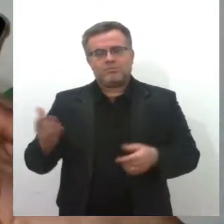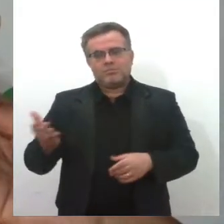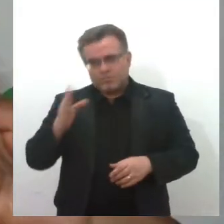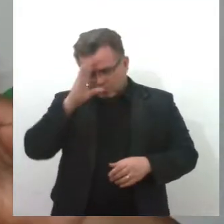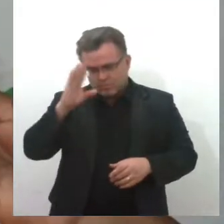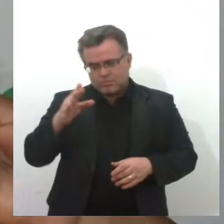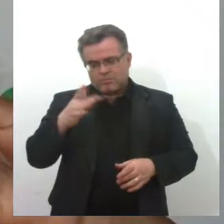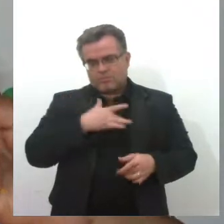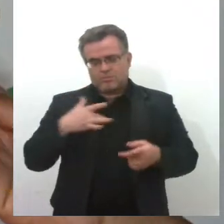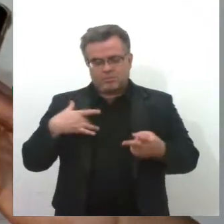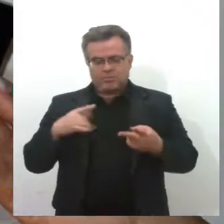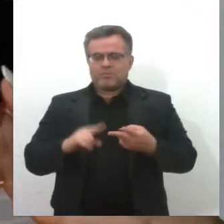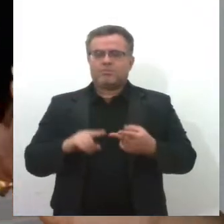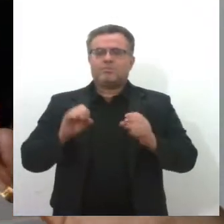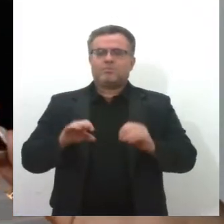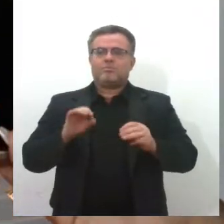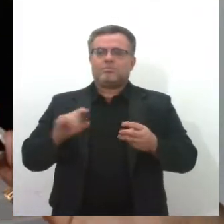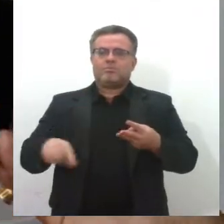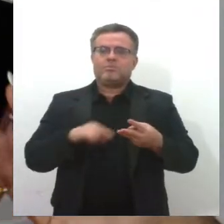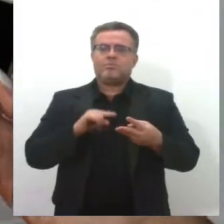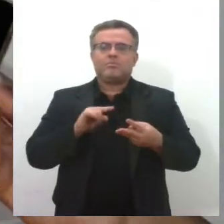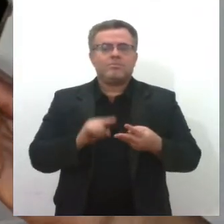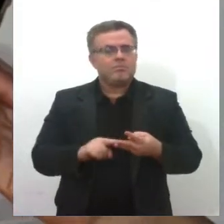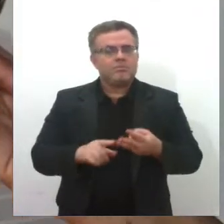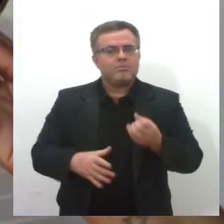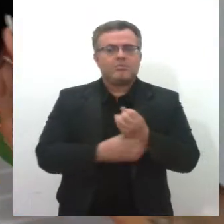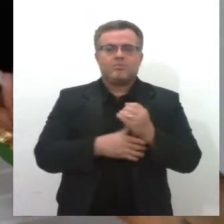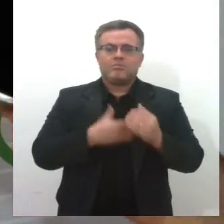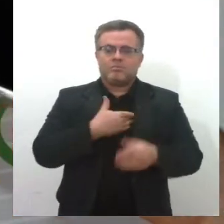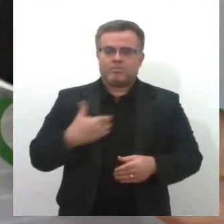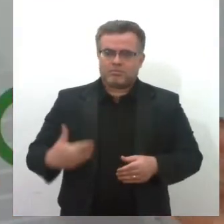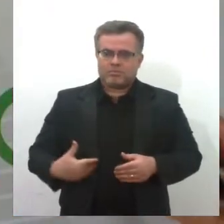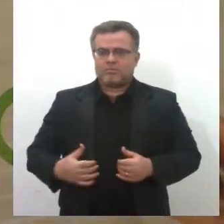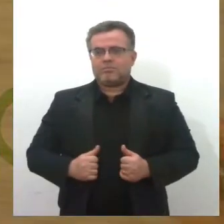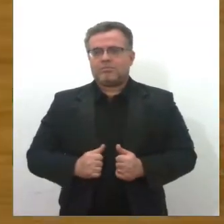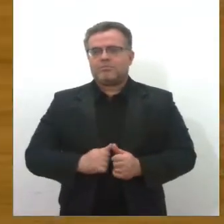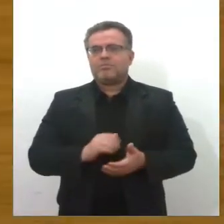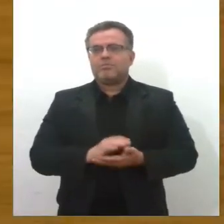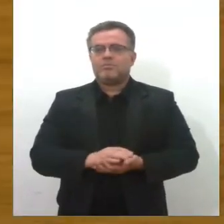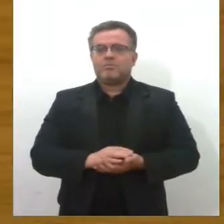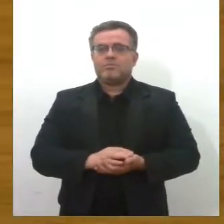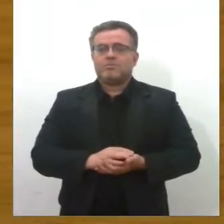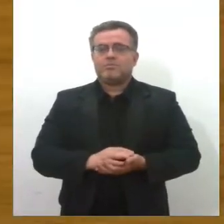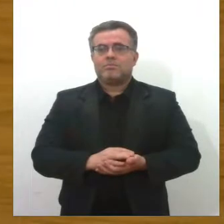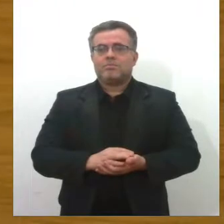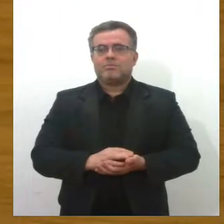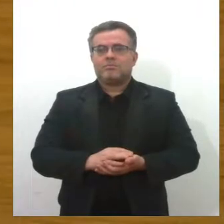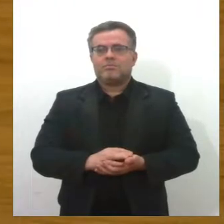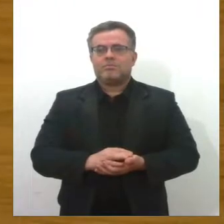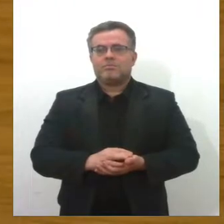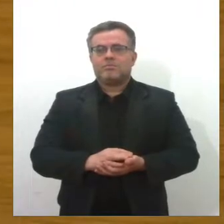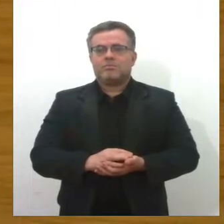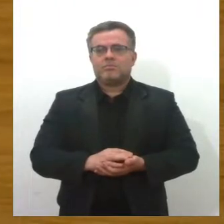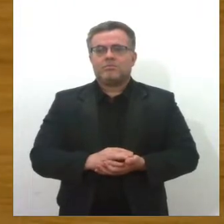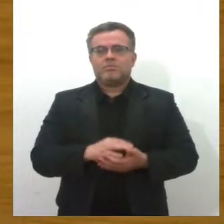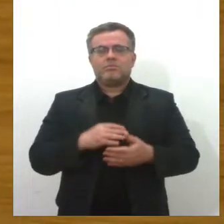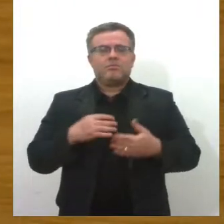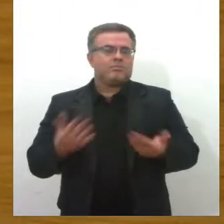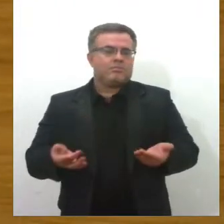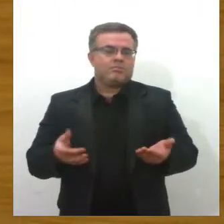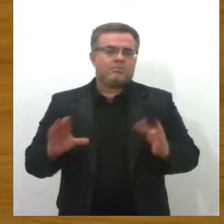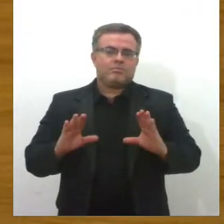como educação e como segurança pública. Ou seja, foi